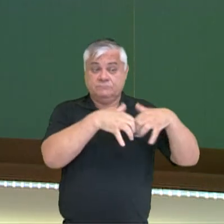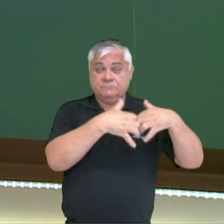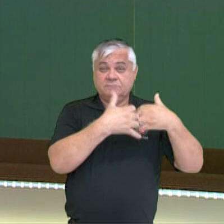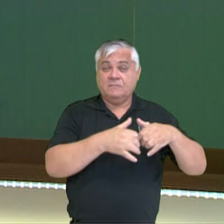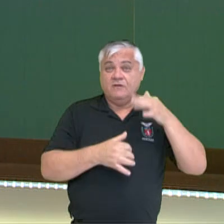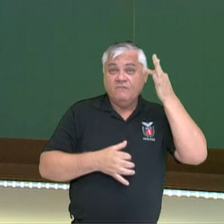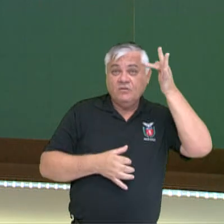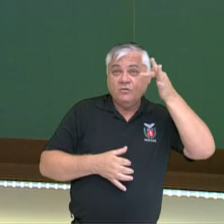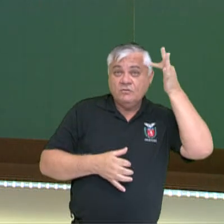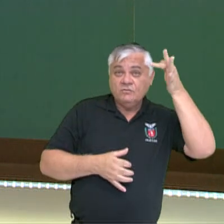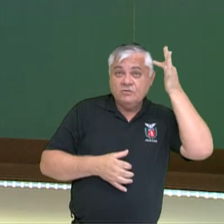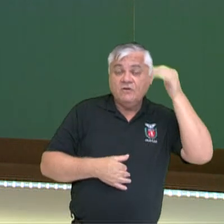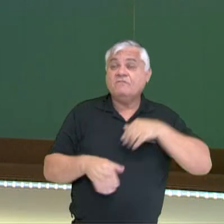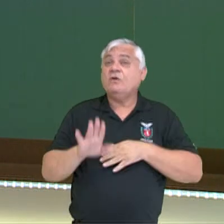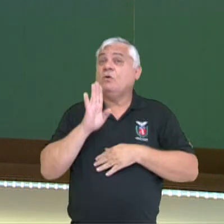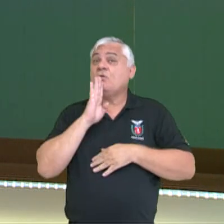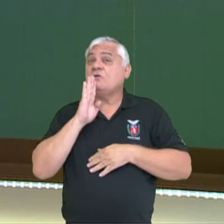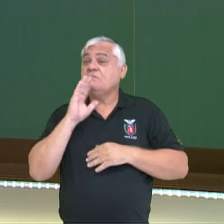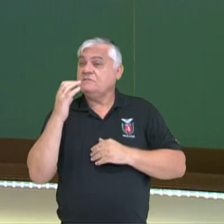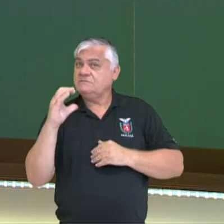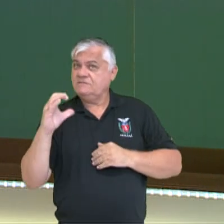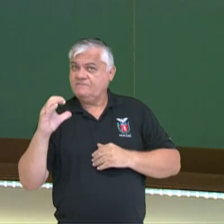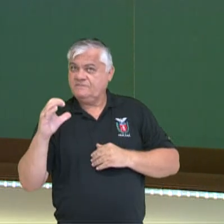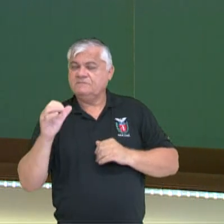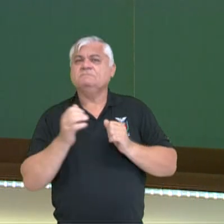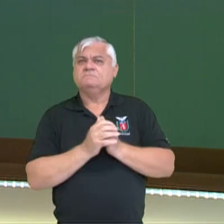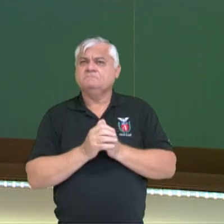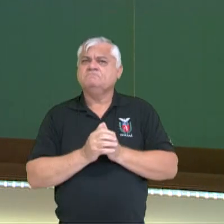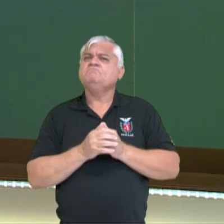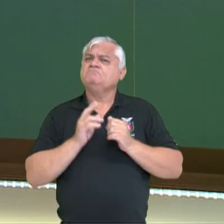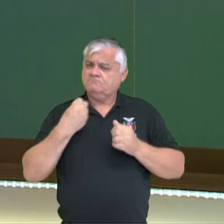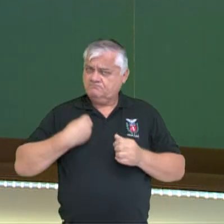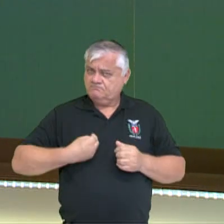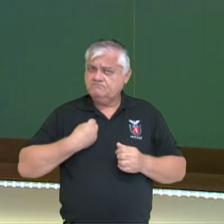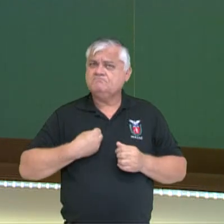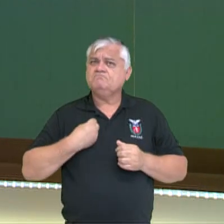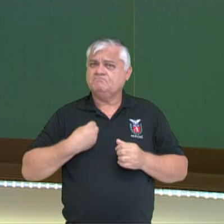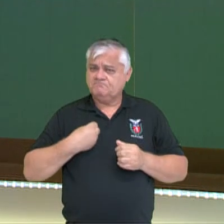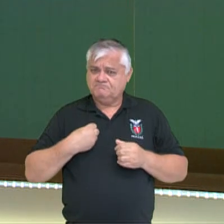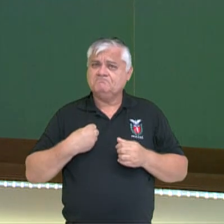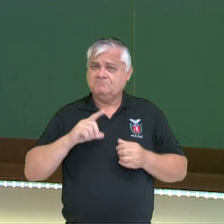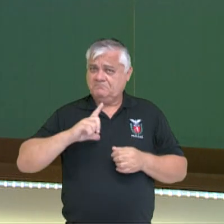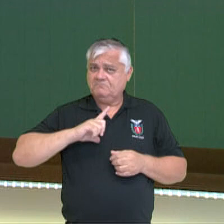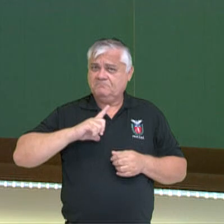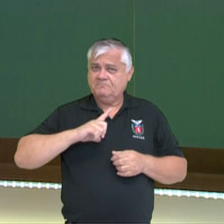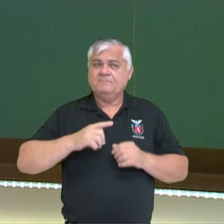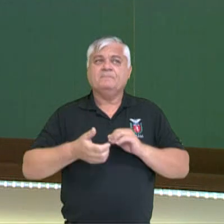o conhecimento científico, tão presentes em nosso dia a dia.